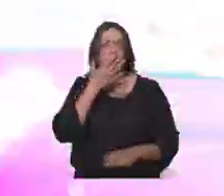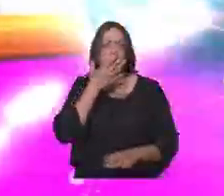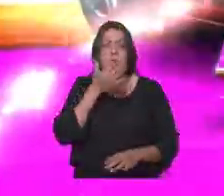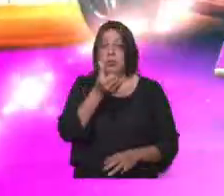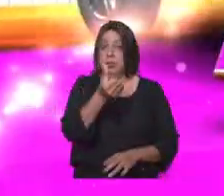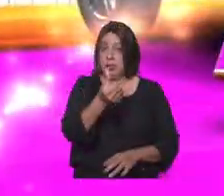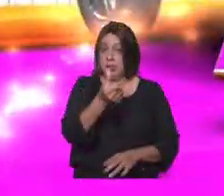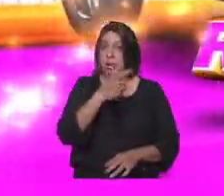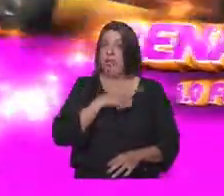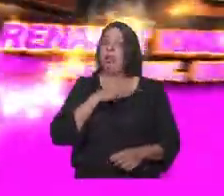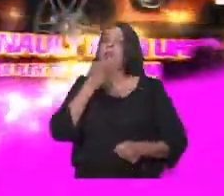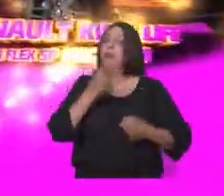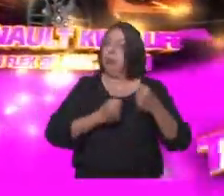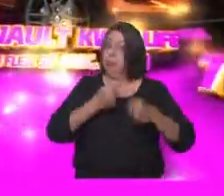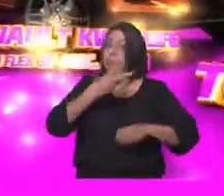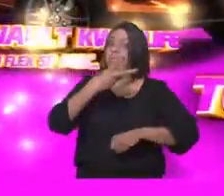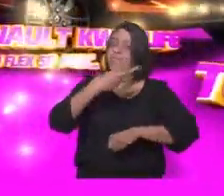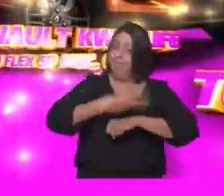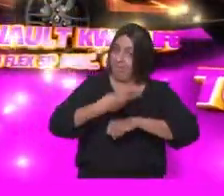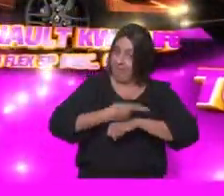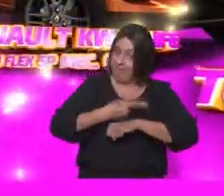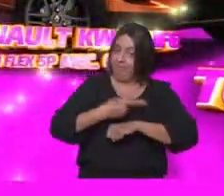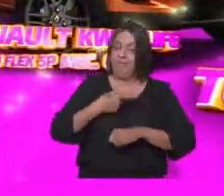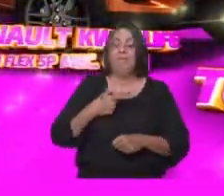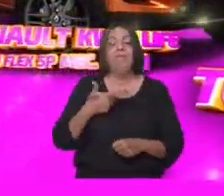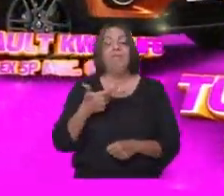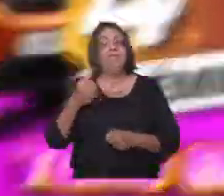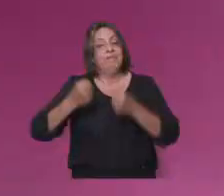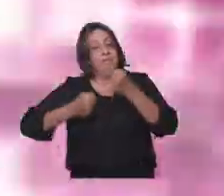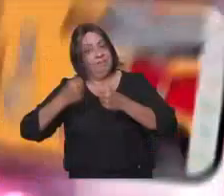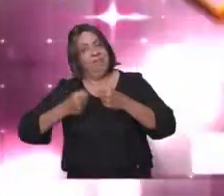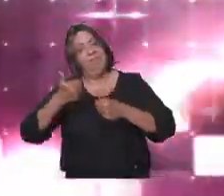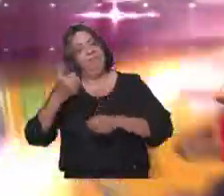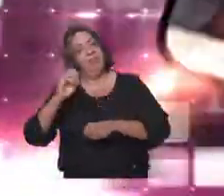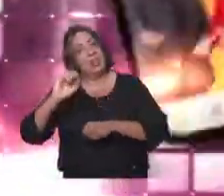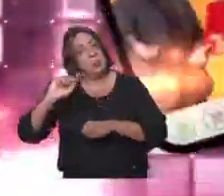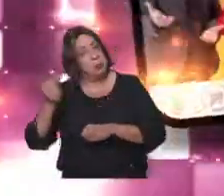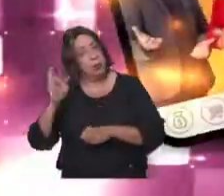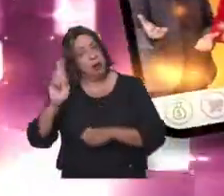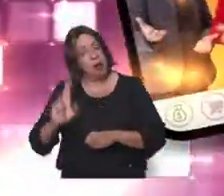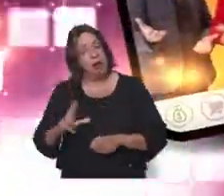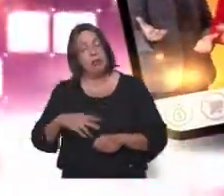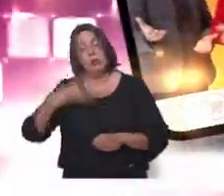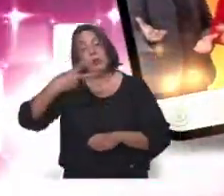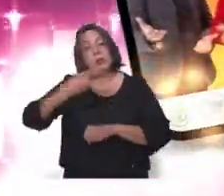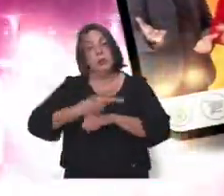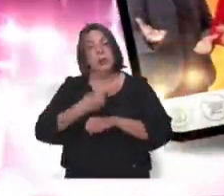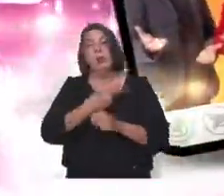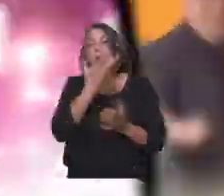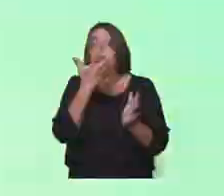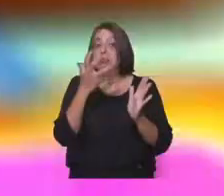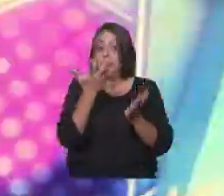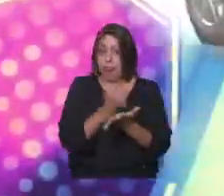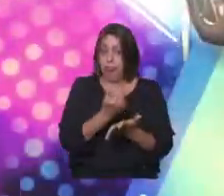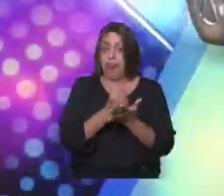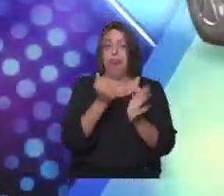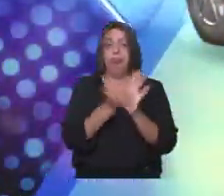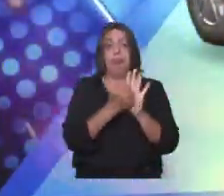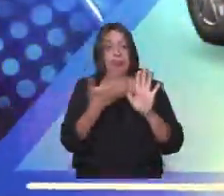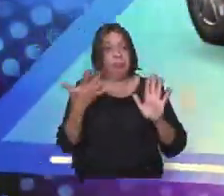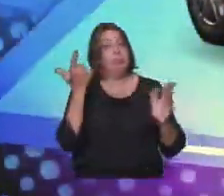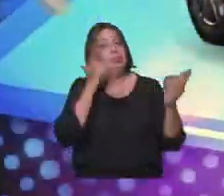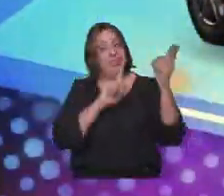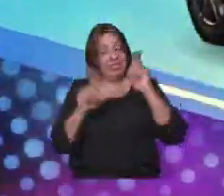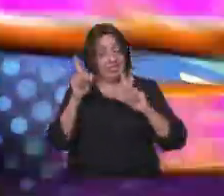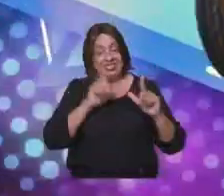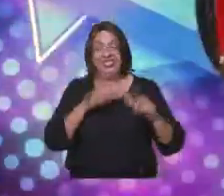6 tem um Renault Kwid no terceiro prêmio, um Fiat Toro mais 10 mil reais no quarto prêmio. Baixe o aplicativo do Caju Cap e colabore com o GAC Sergipe. Tem um Renault Kwid